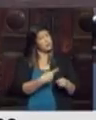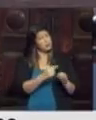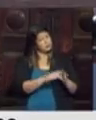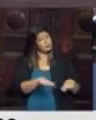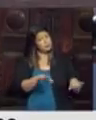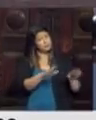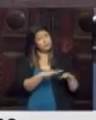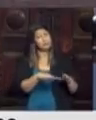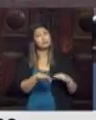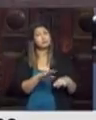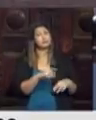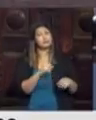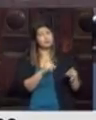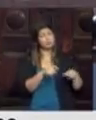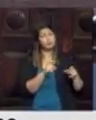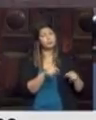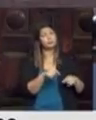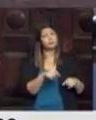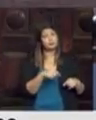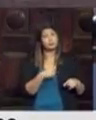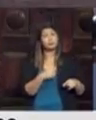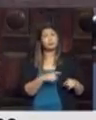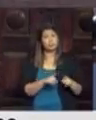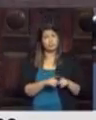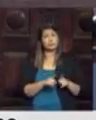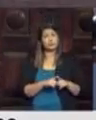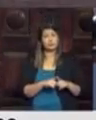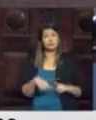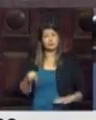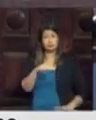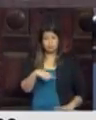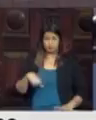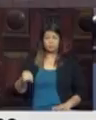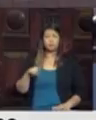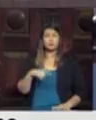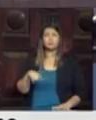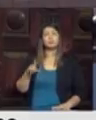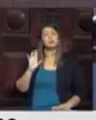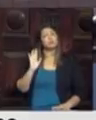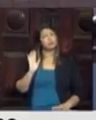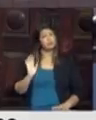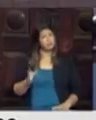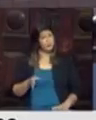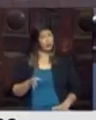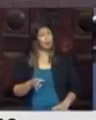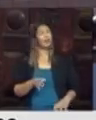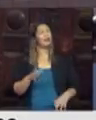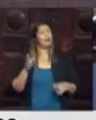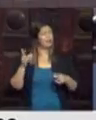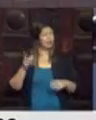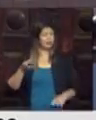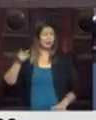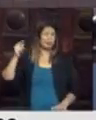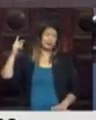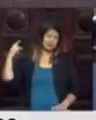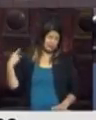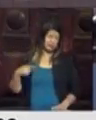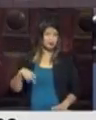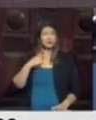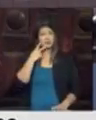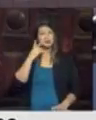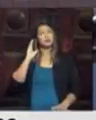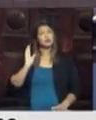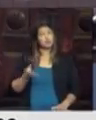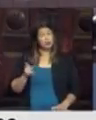a gente já vivia atrás dessa discussão da ameaça ao mico-leão dourado.